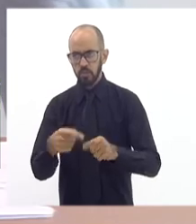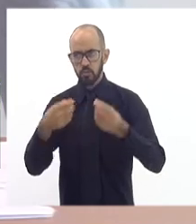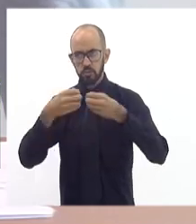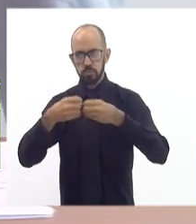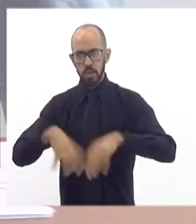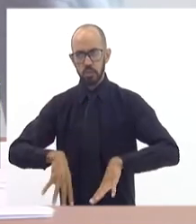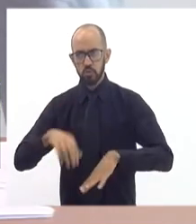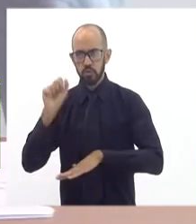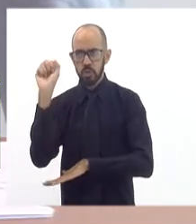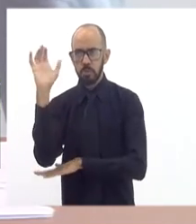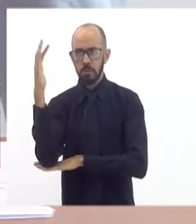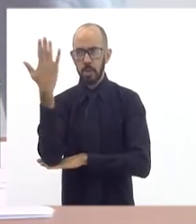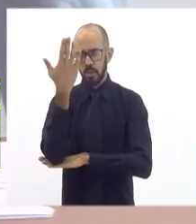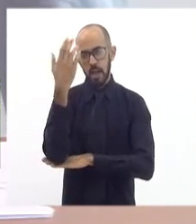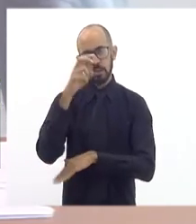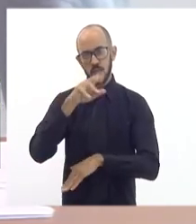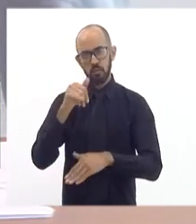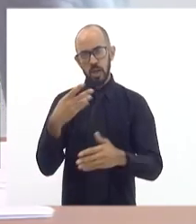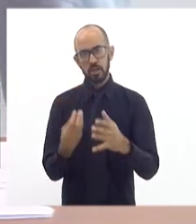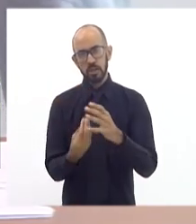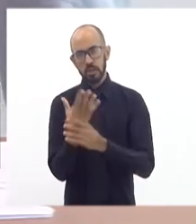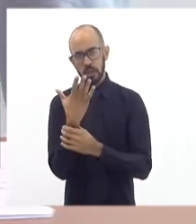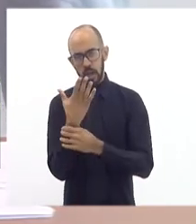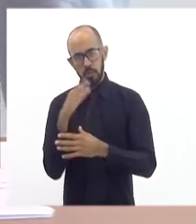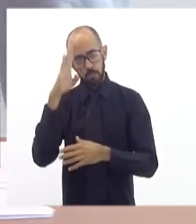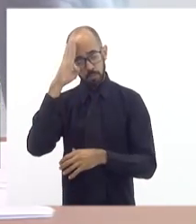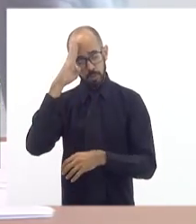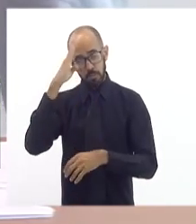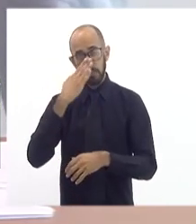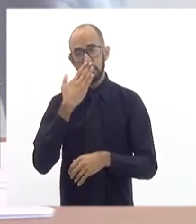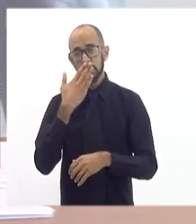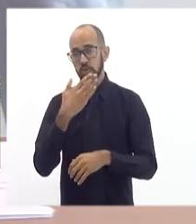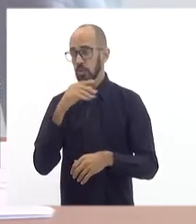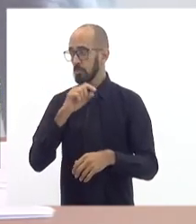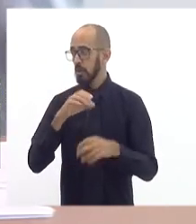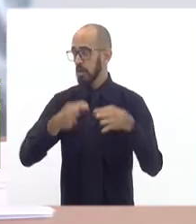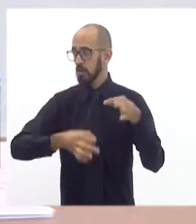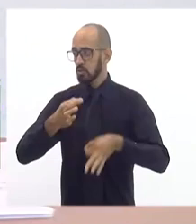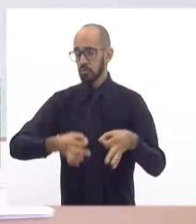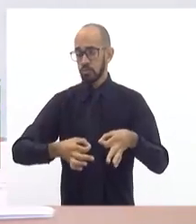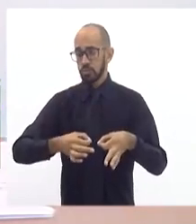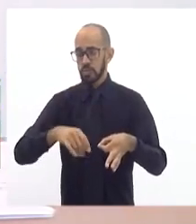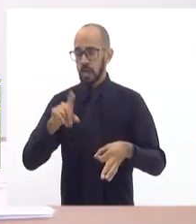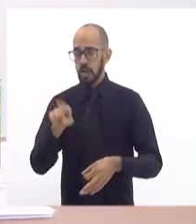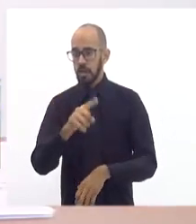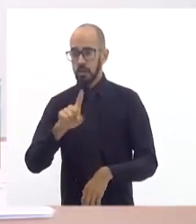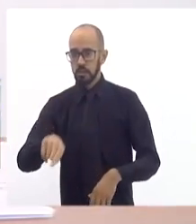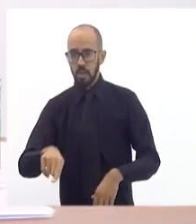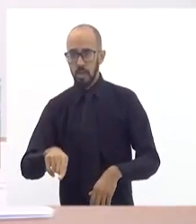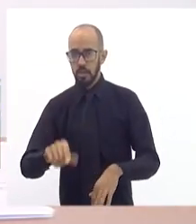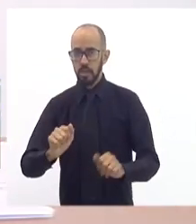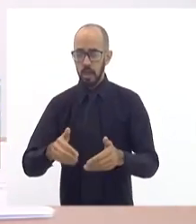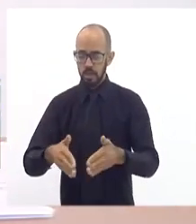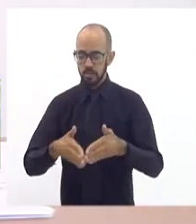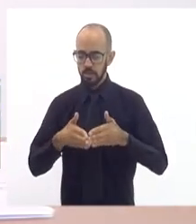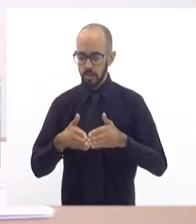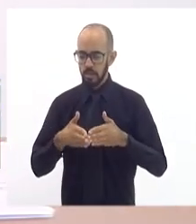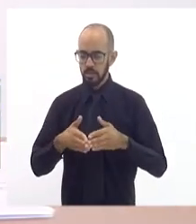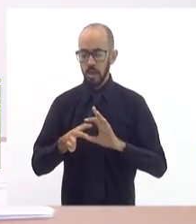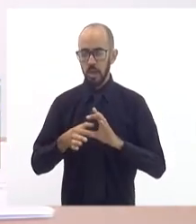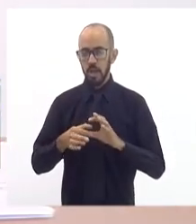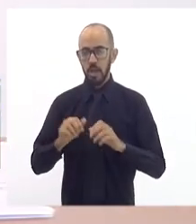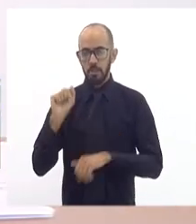ambientais a serem provocados pelo empreendimento principal pedido é para que a justiça declara nula a licença ambiental